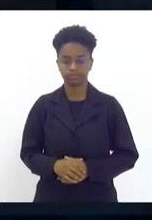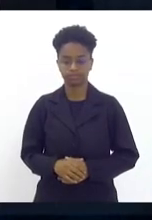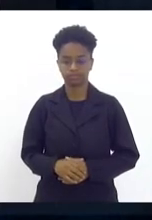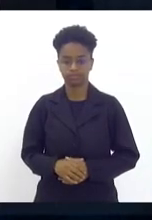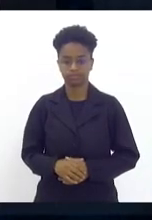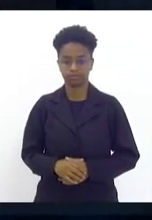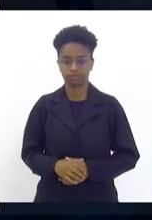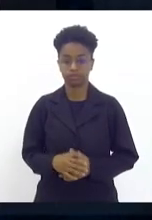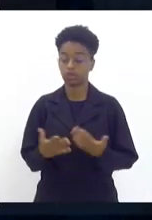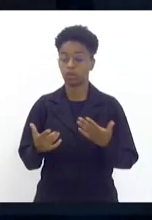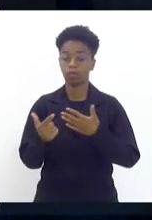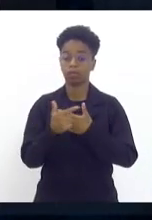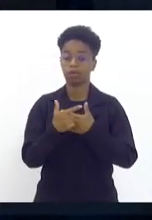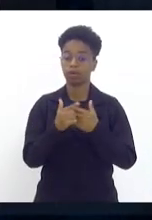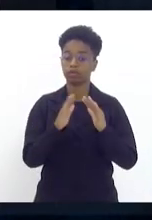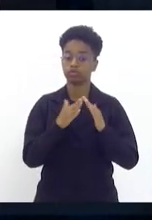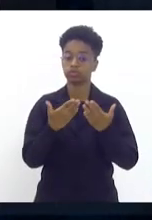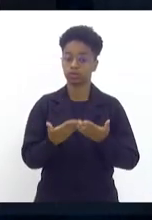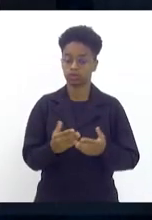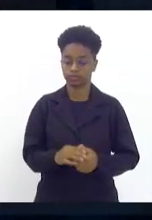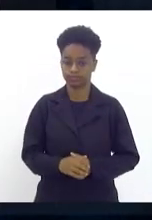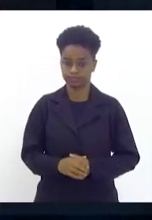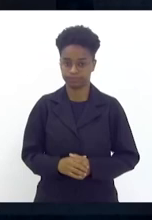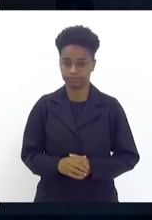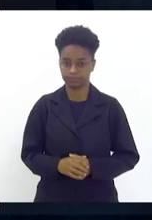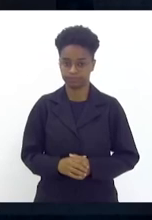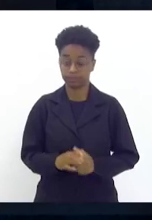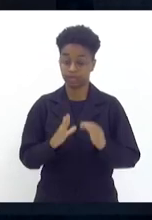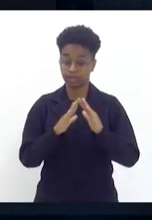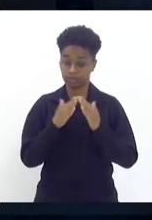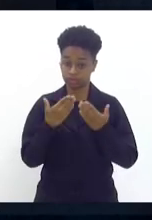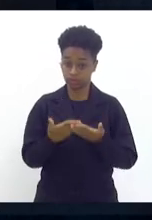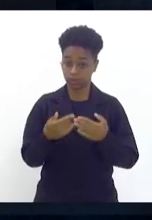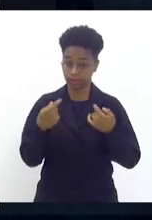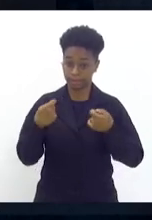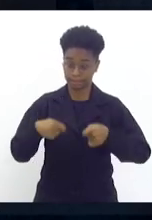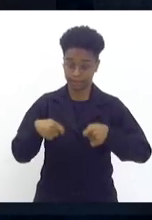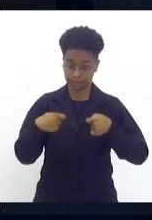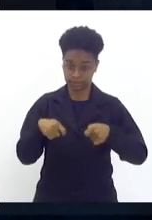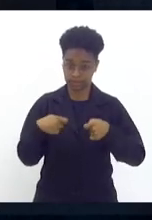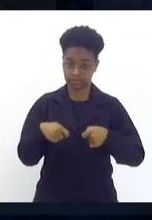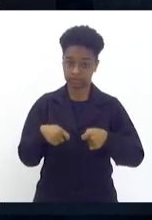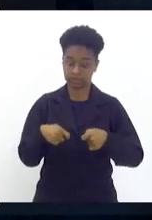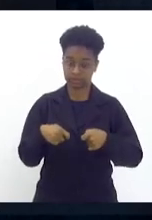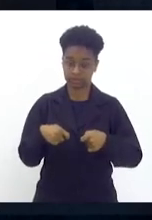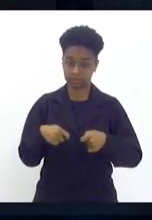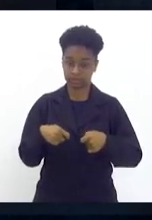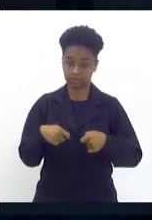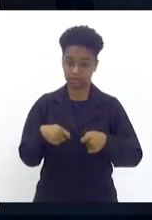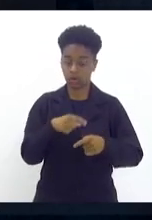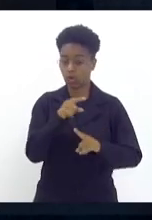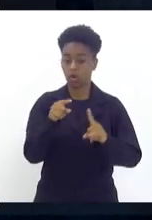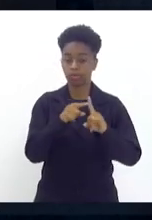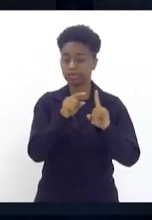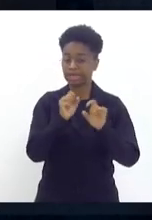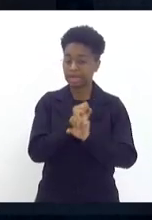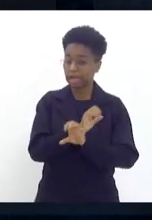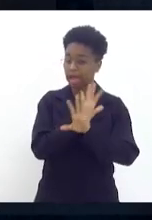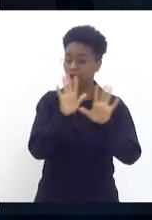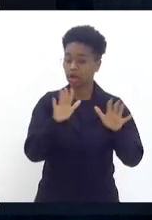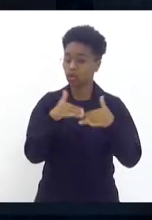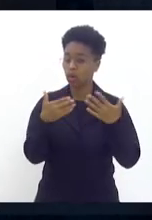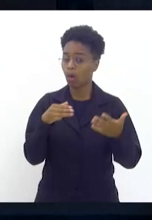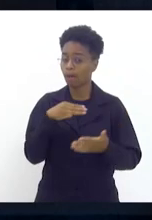E o papel da escola? Né? A escola ela precisa ter, né, a sua missão bem clara. A